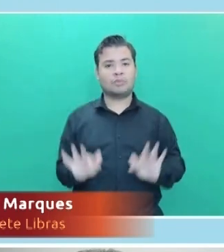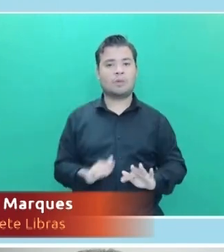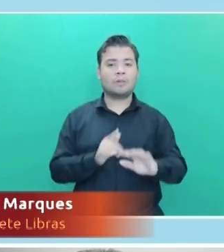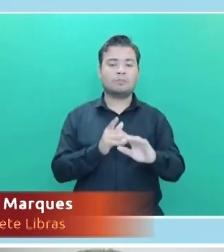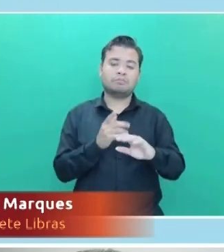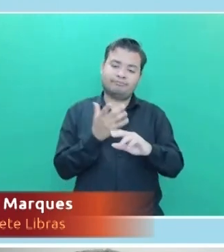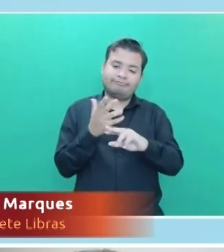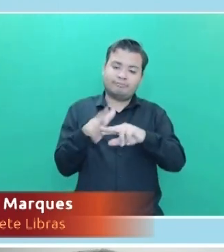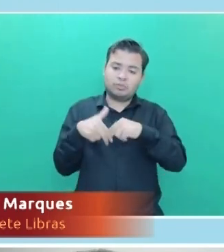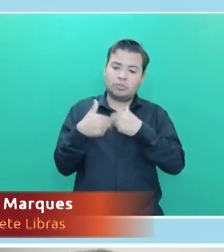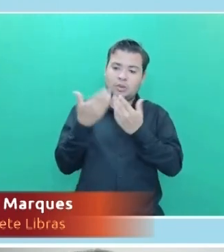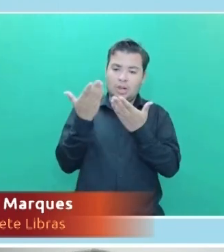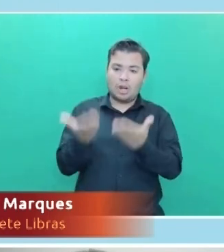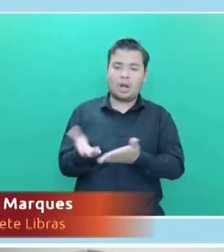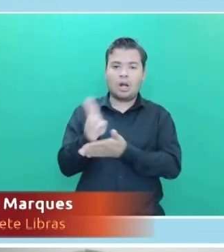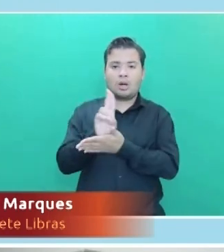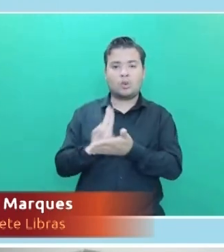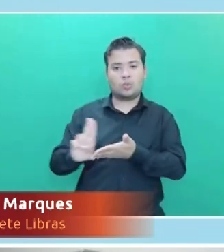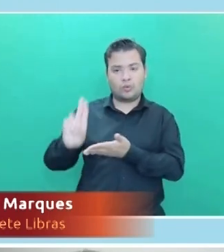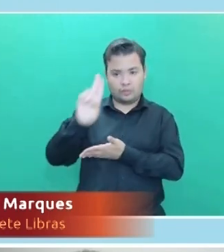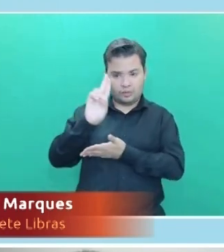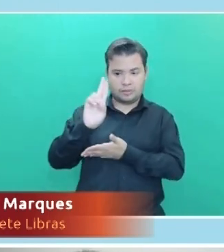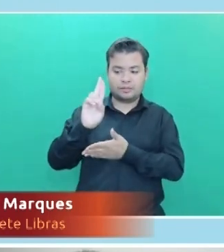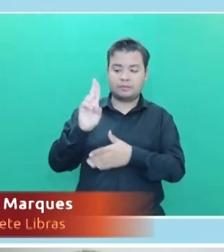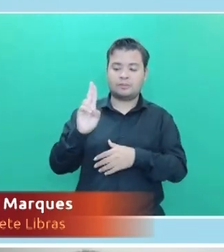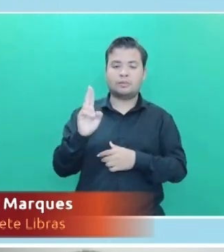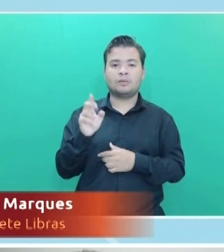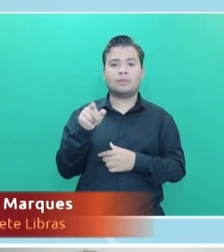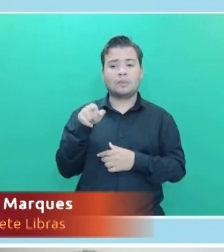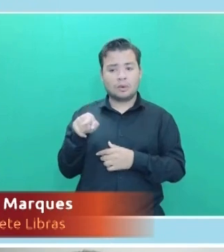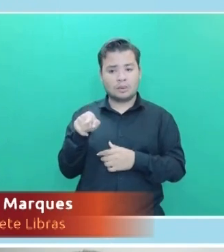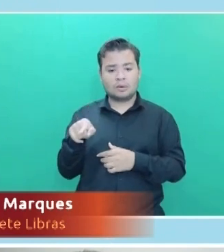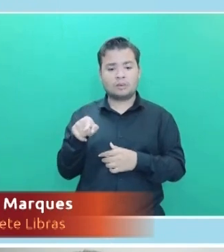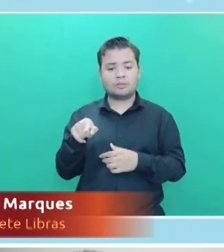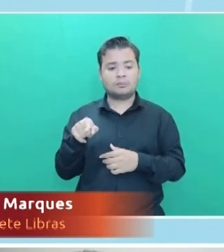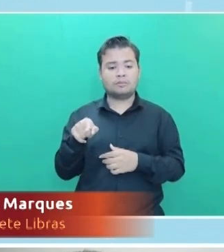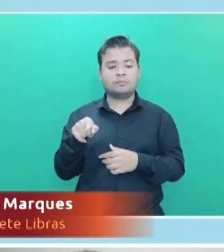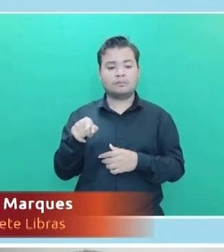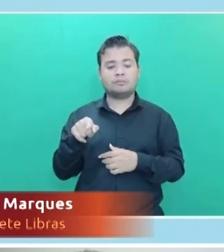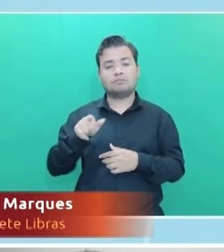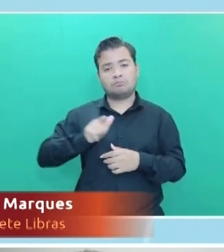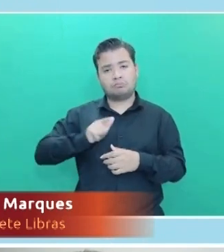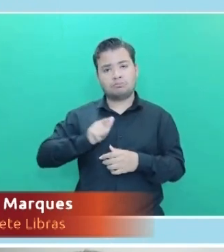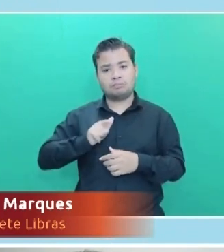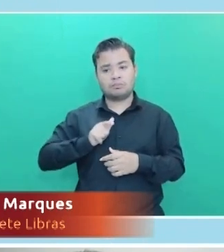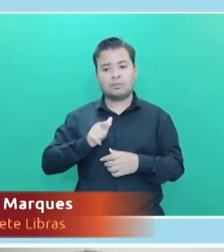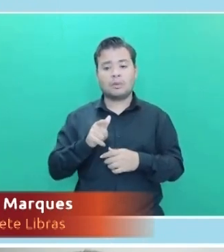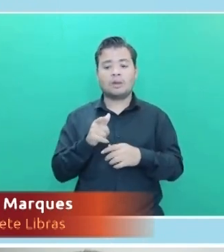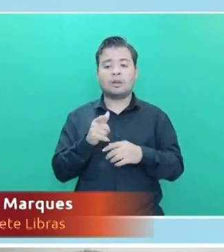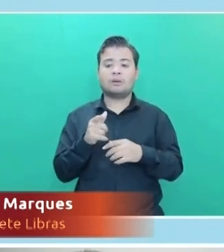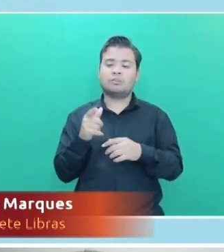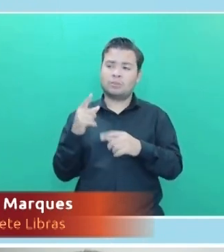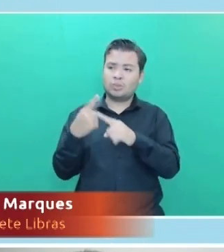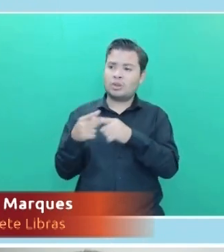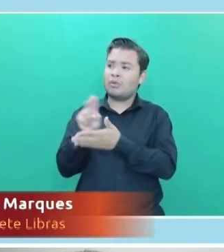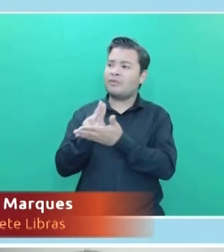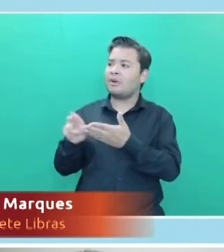universidade. Então, a universidade é fechada, mas a universidade do estado de Goiás é